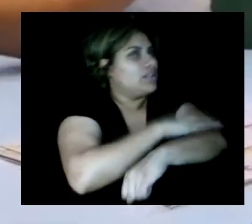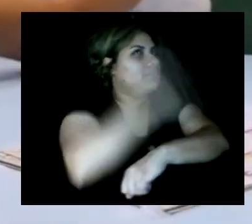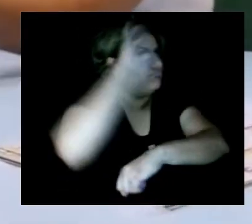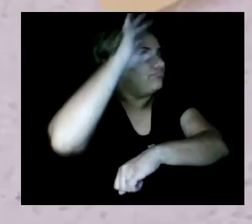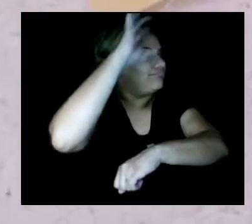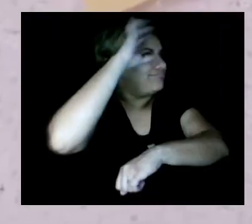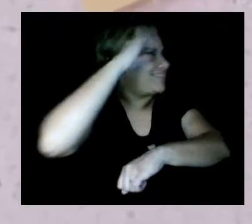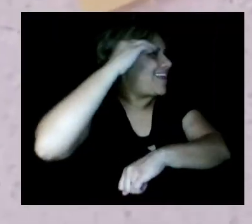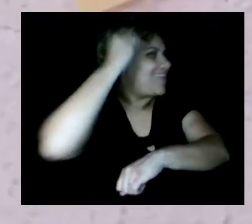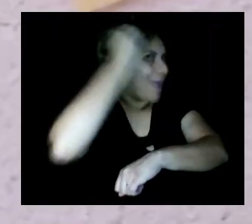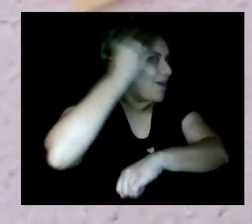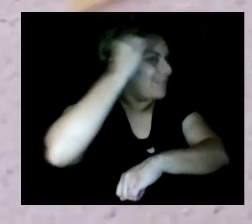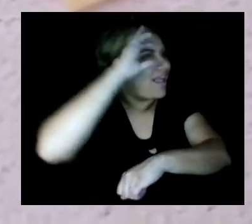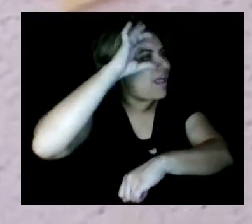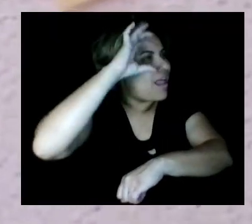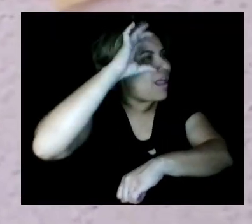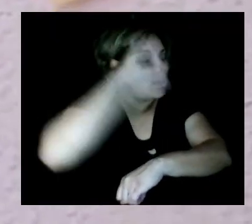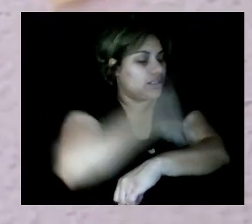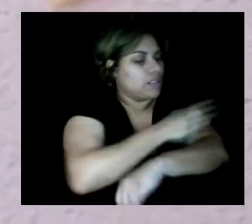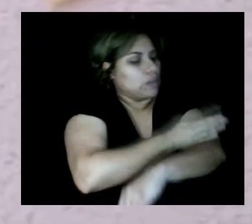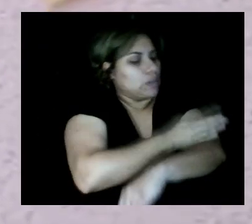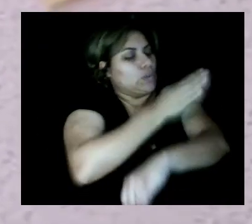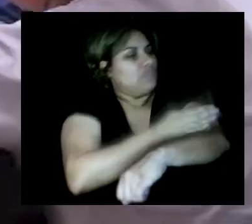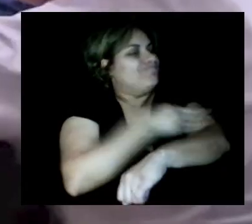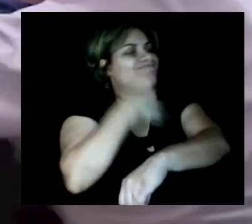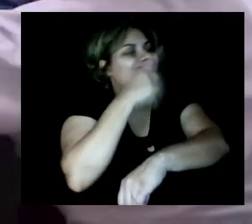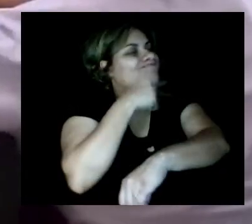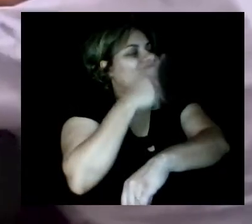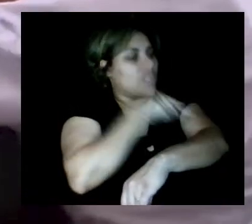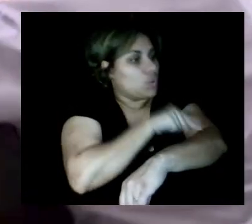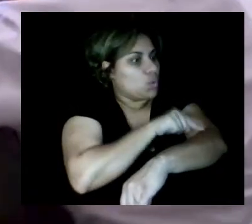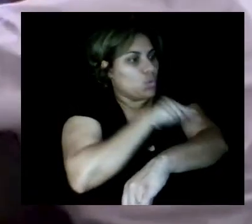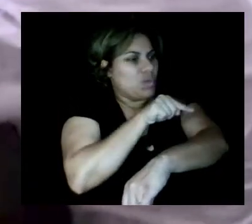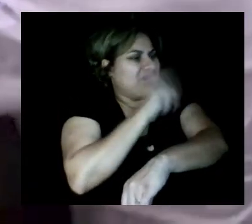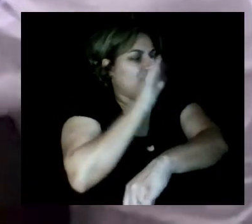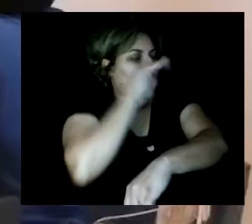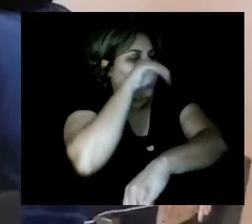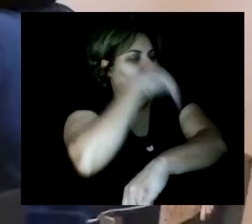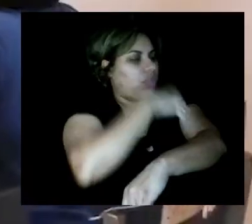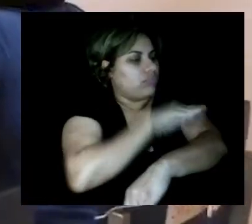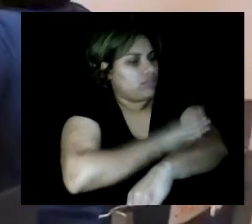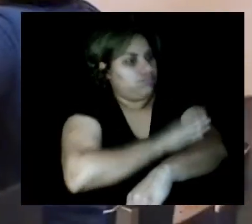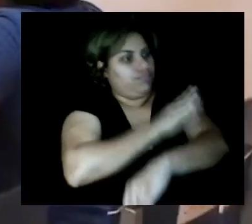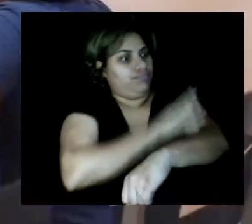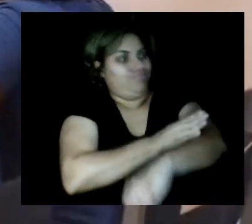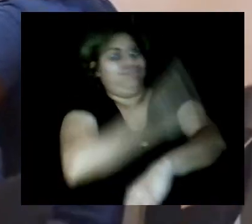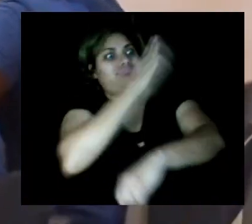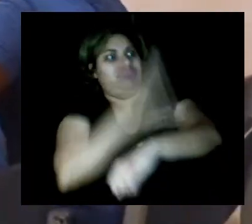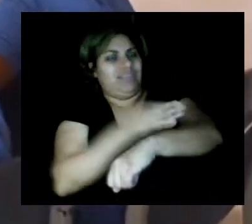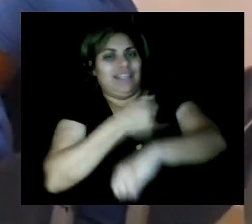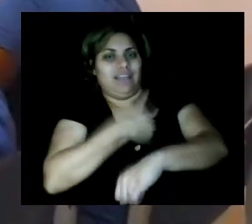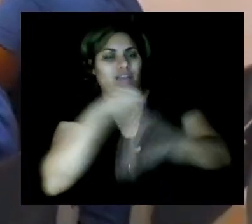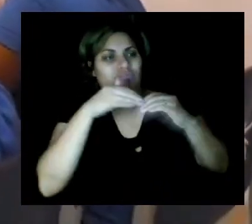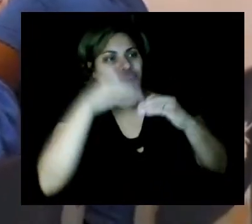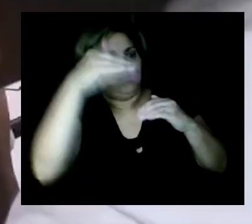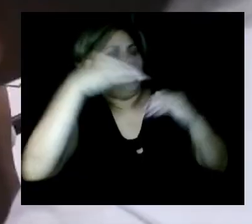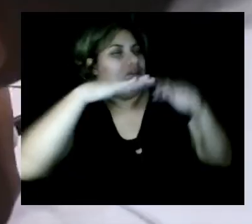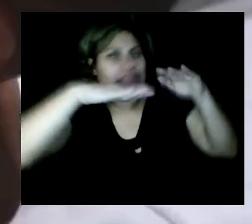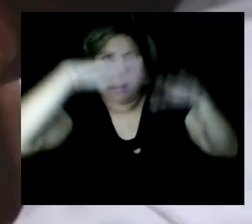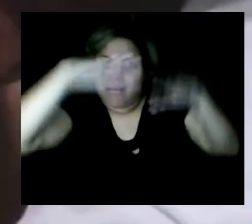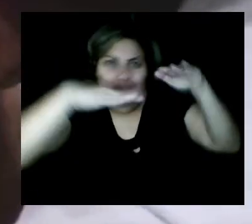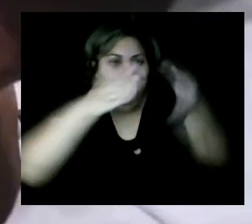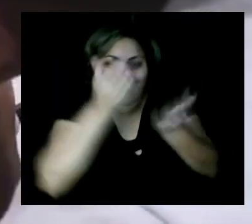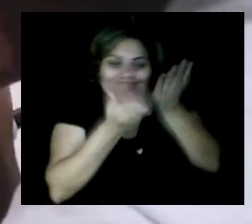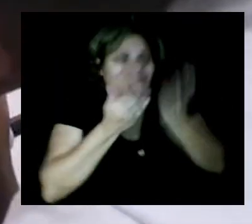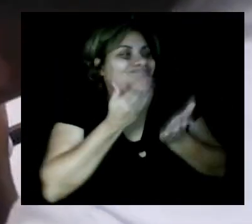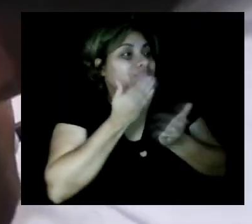idade e ela não alcançou, ela vai ter muito mais dificuldade para poder conseguir alcançar as habilidades. Se ela tivesse sido diagnosticada antes, ela poderia ter